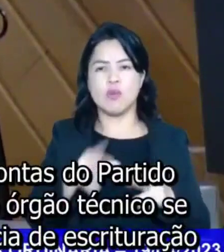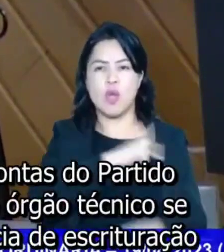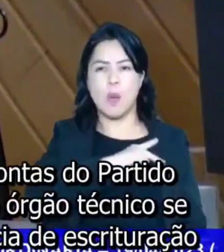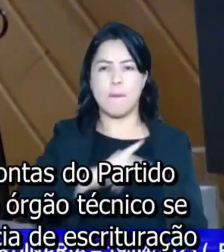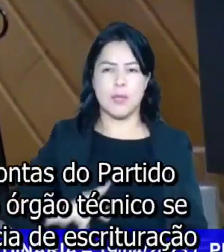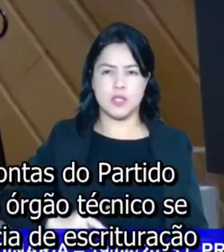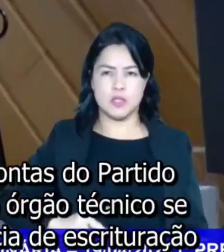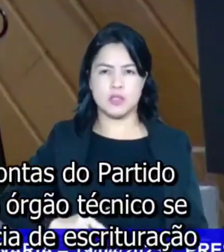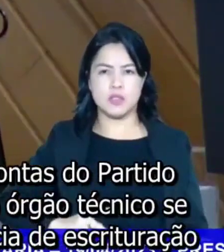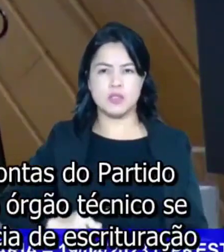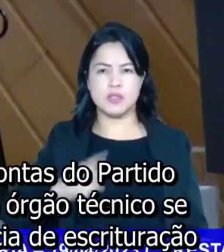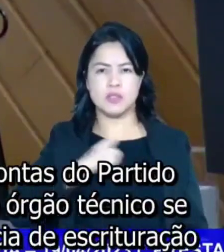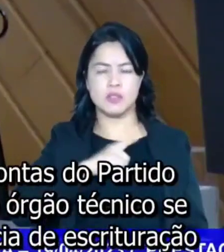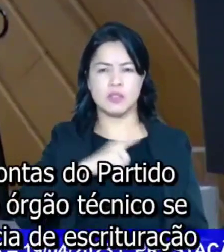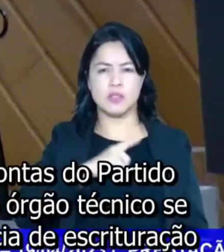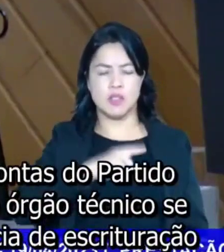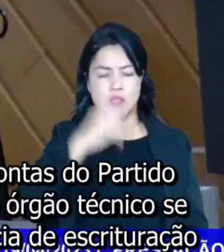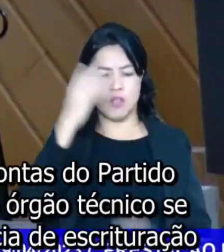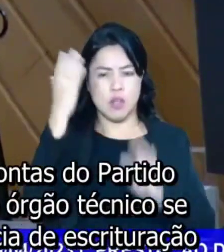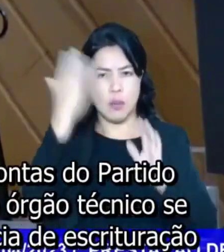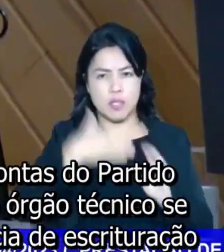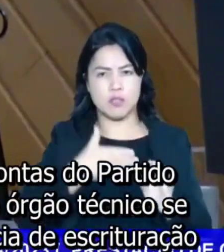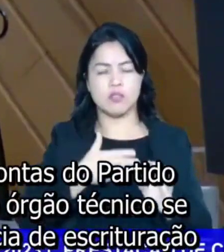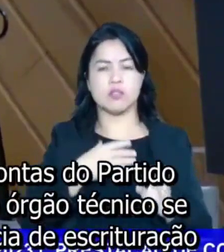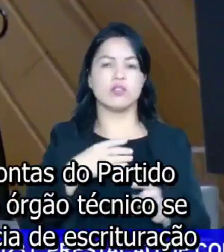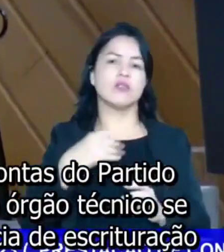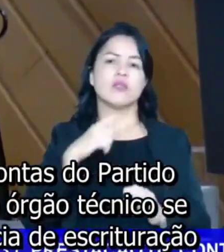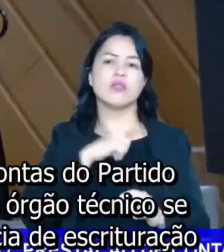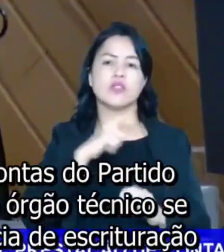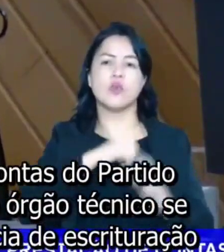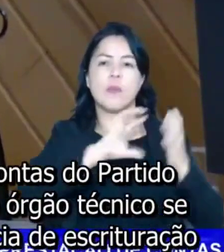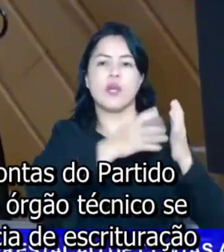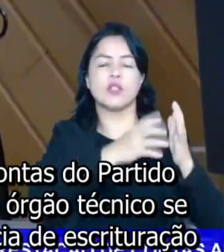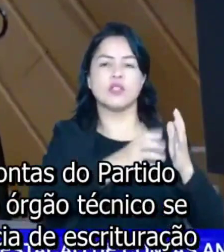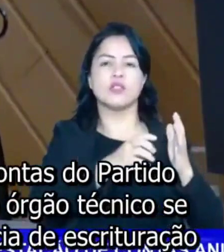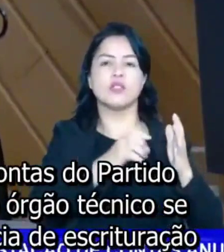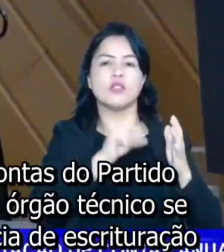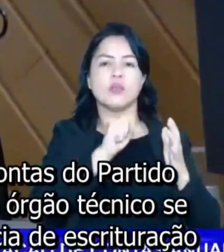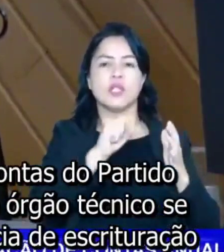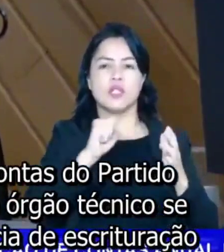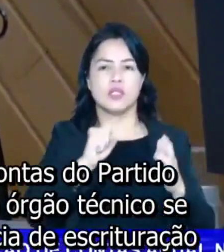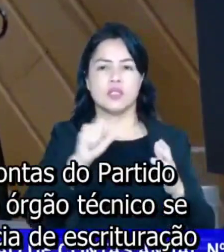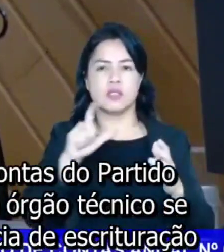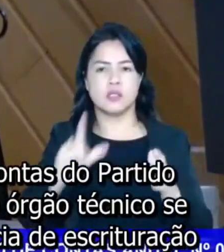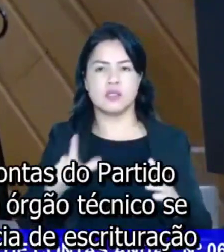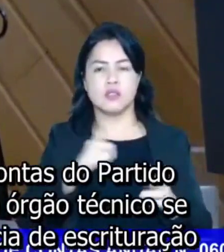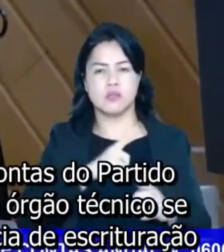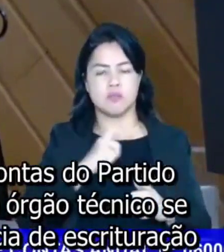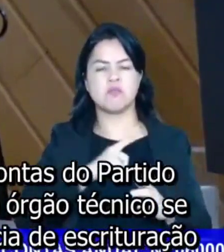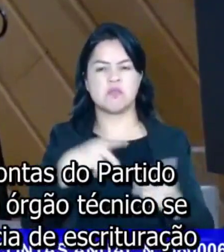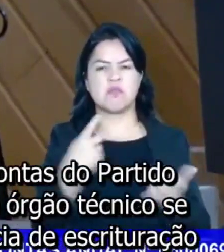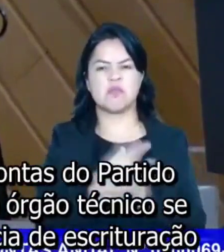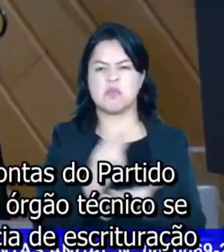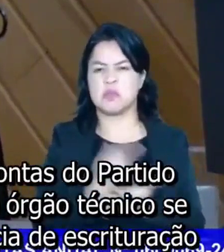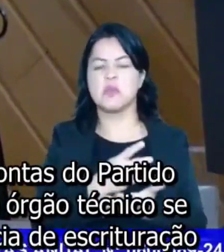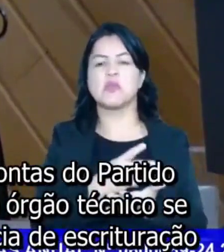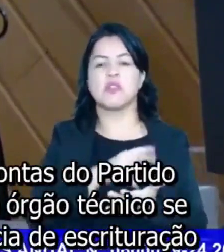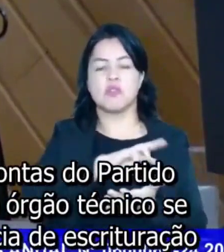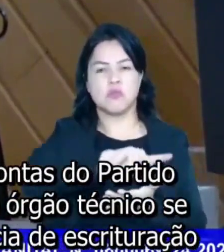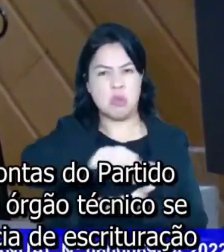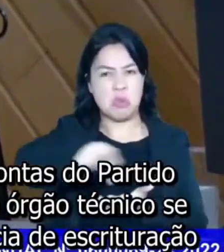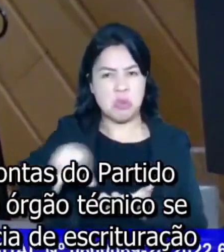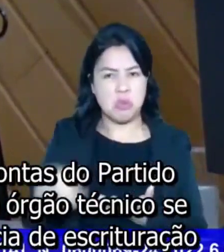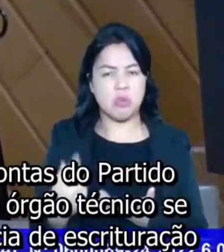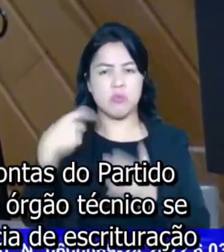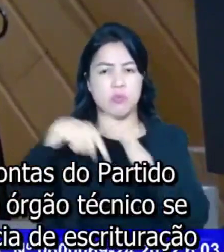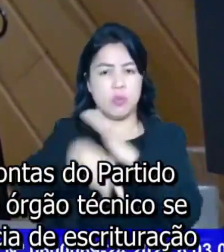feito fazendo a leitura. Sobre uma prestação de contas do Partido Social Liberal. As falhas apontadas são falhas graves. O